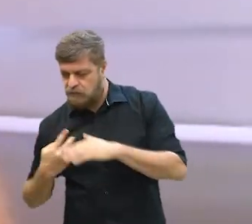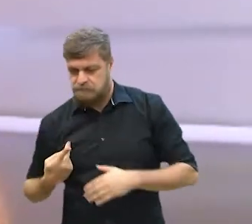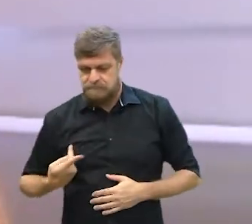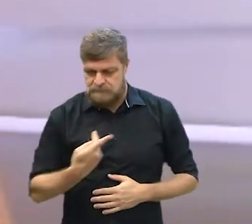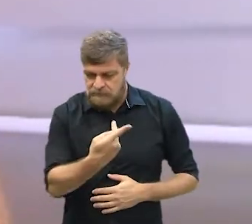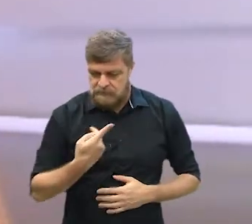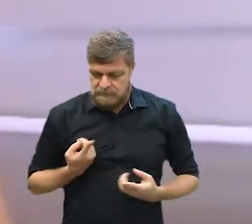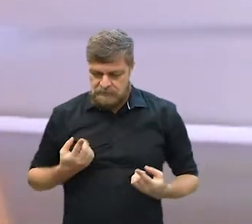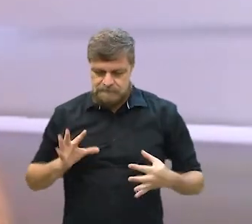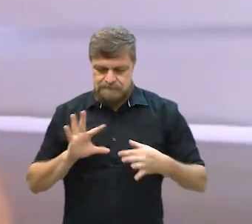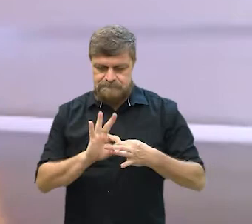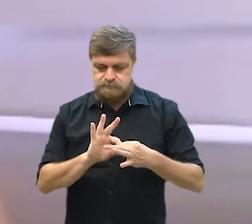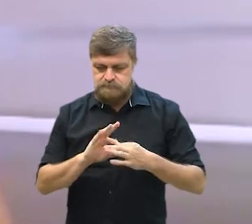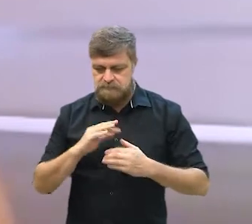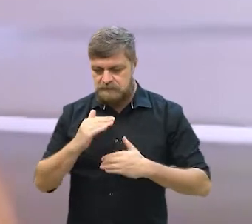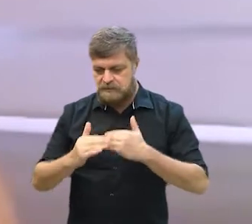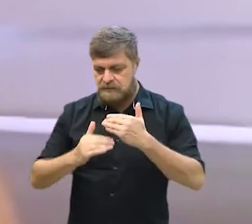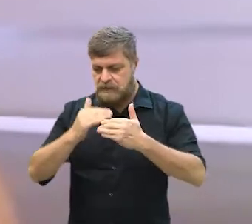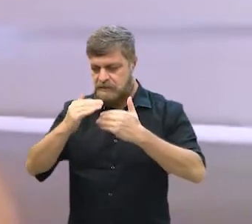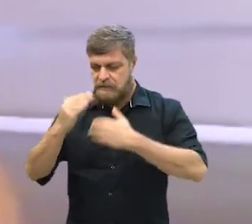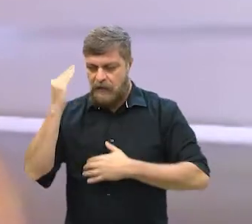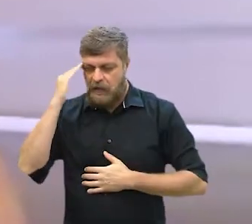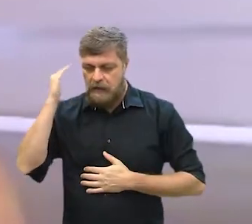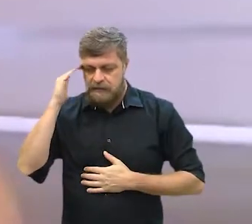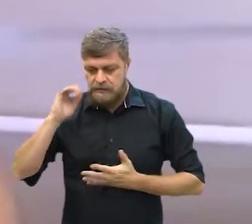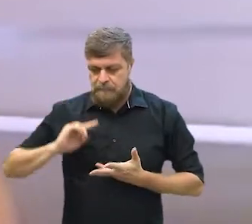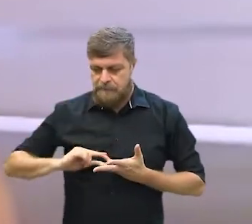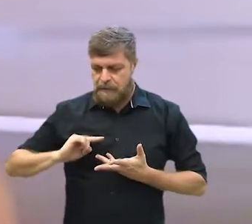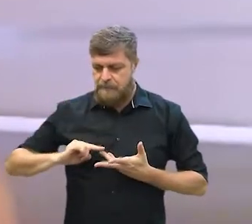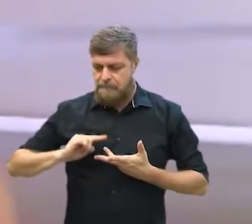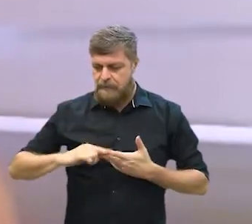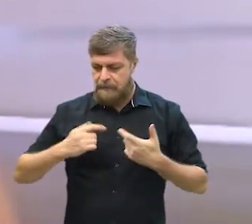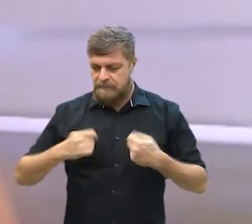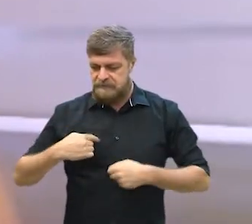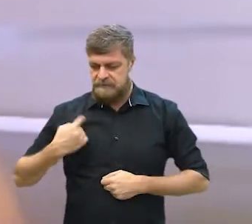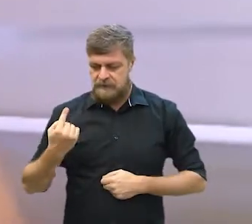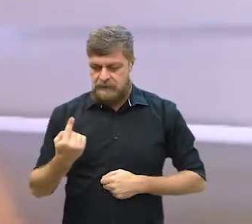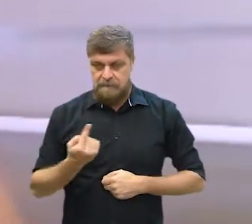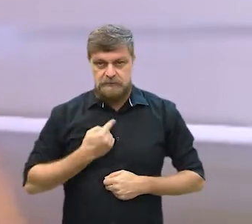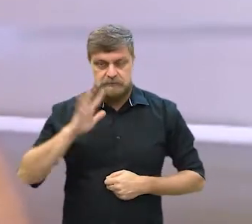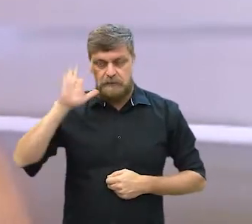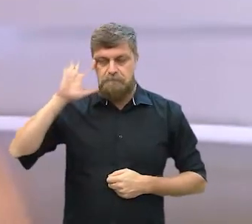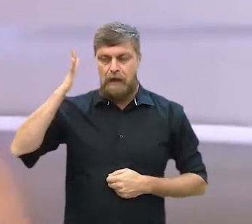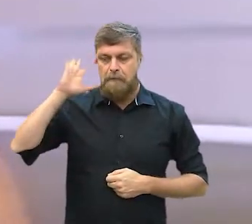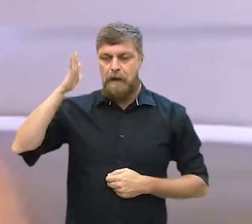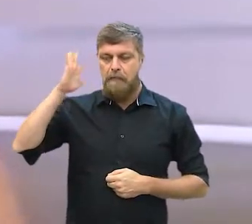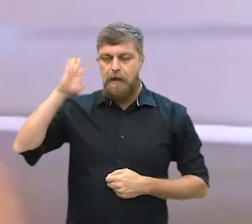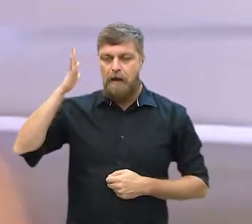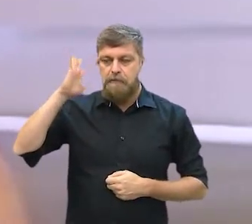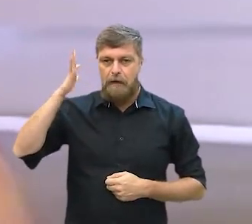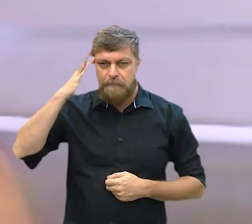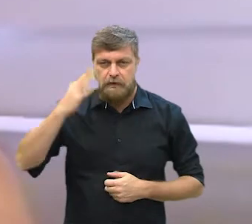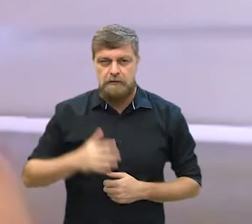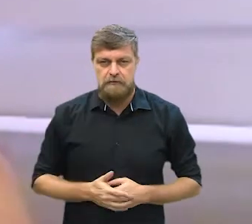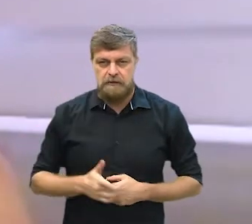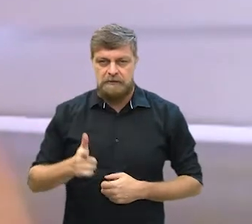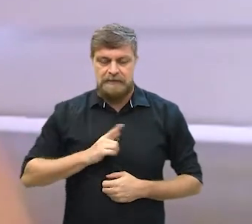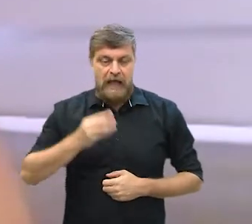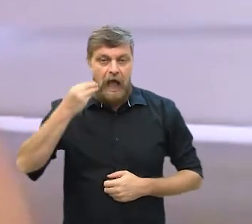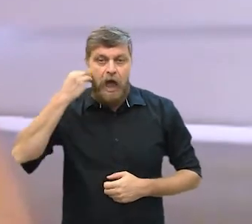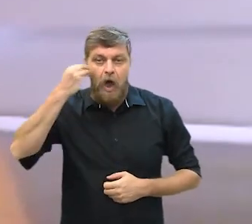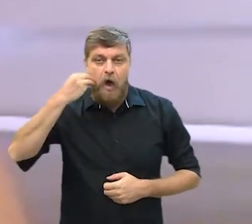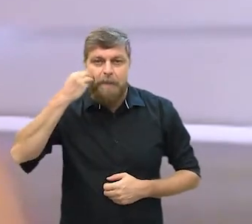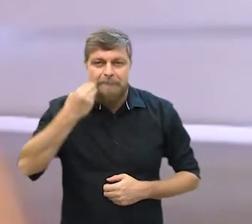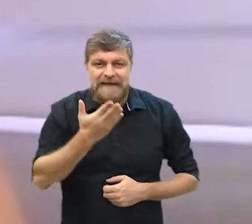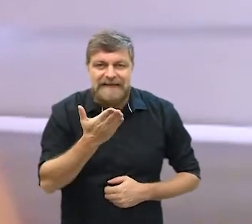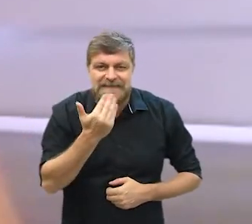Primeira Mesa cresceram juntos, entendendo o que era preciso para a gente continuar sendo uma solução e entregar